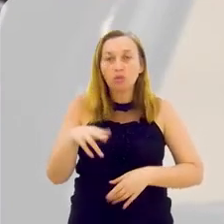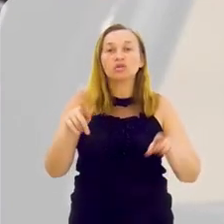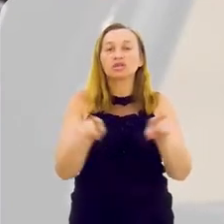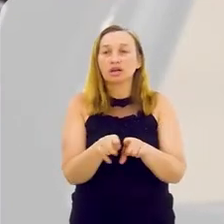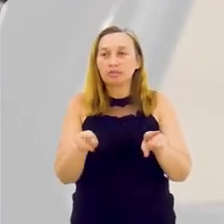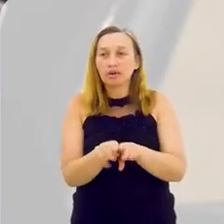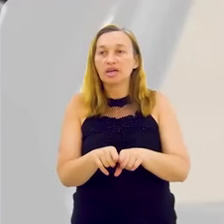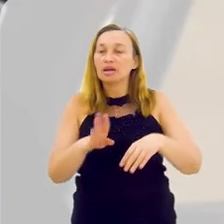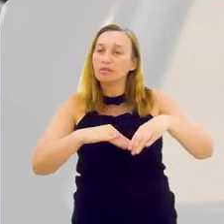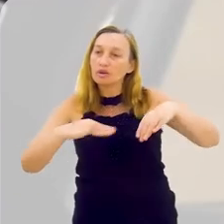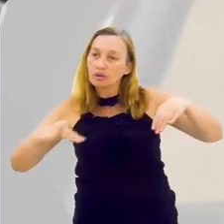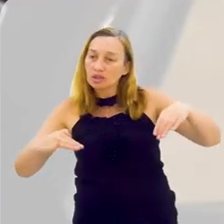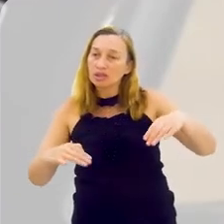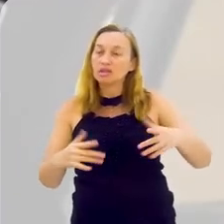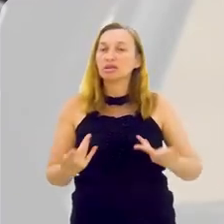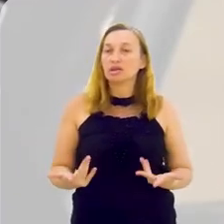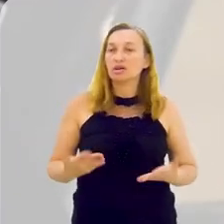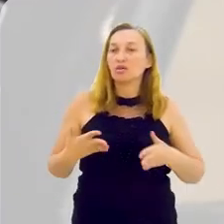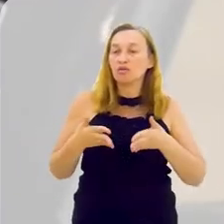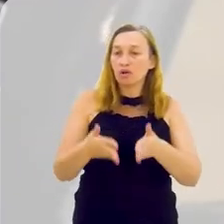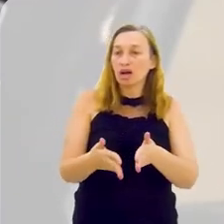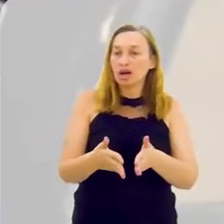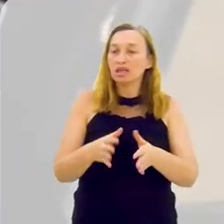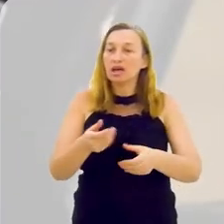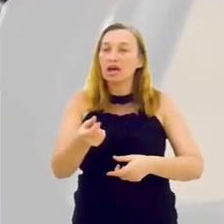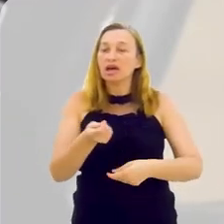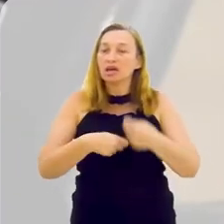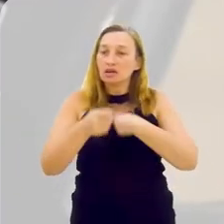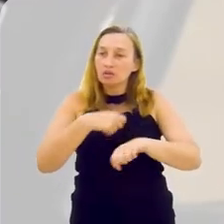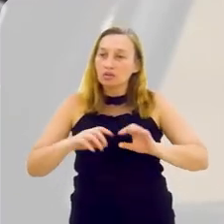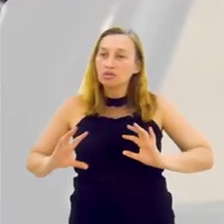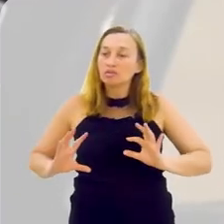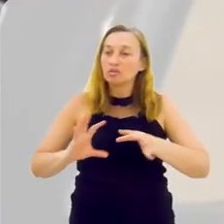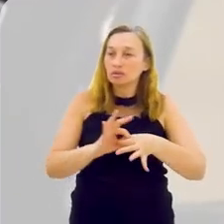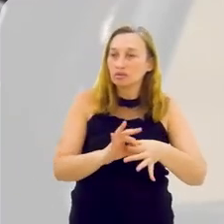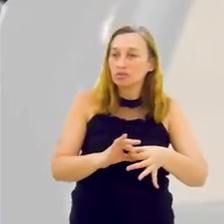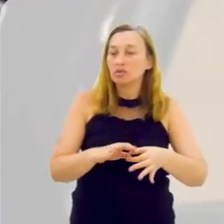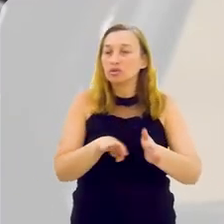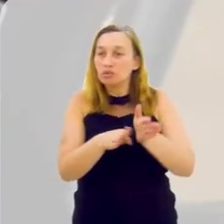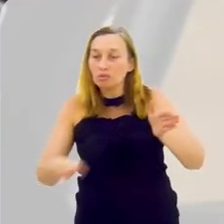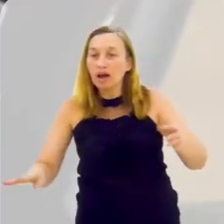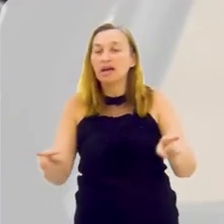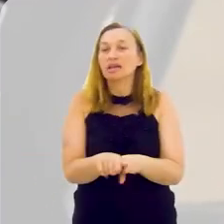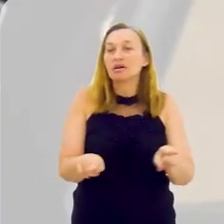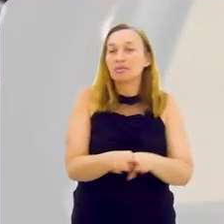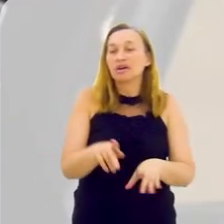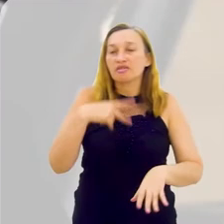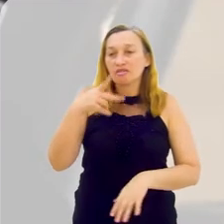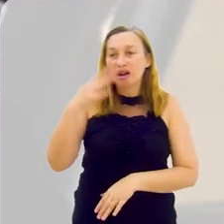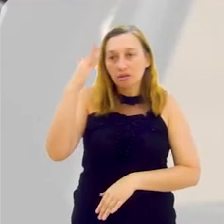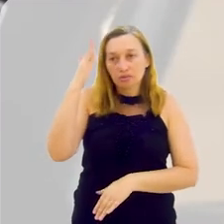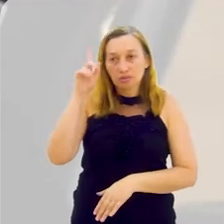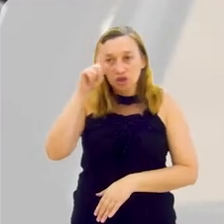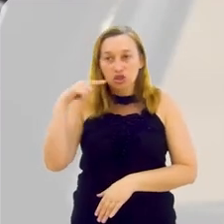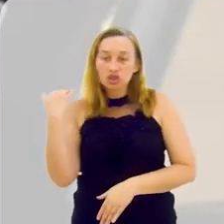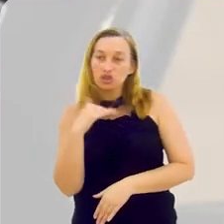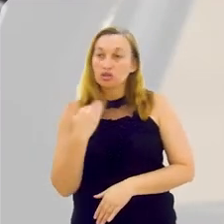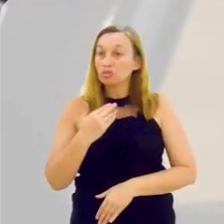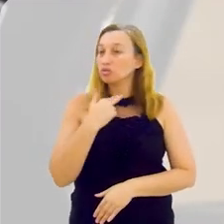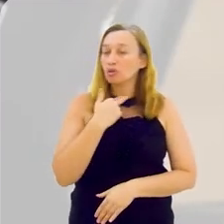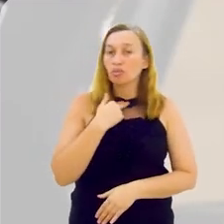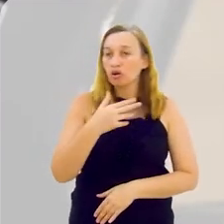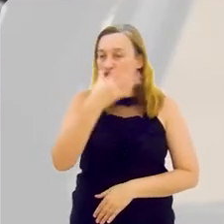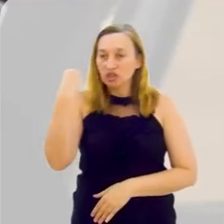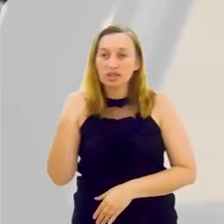A EGPROM aqui na Baía de Guanabara, a Baía de Guanabara pode ser um grande cluster ligado à economia do mar. Eu falo sobre isso, como eu